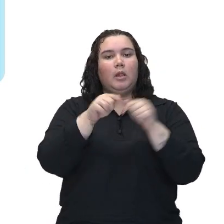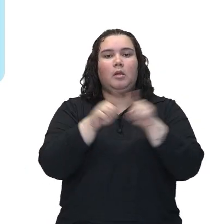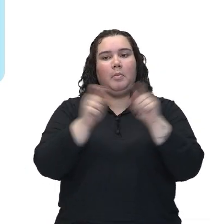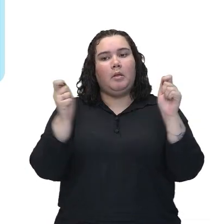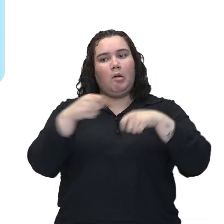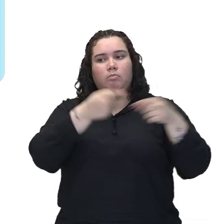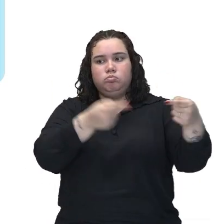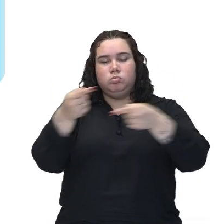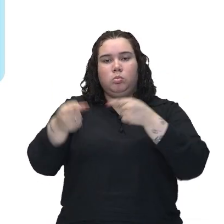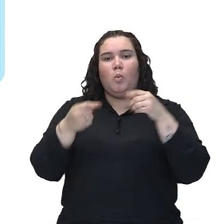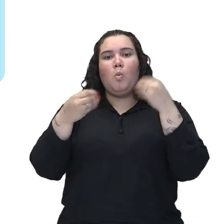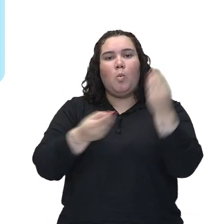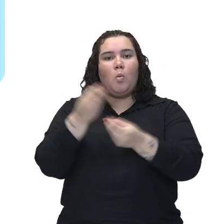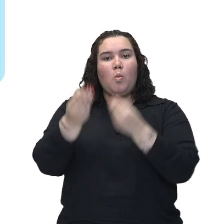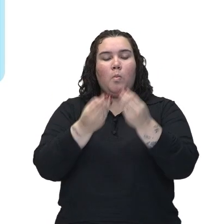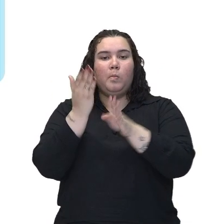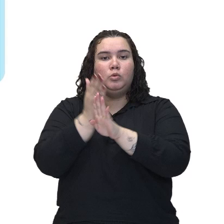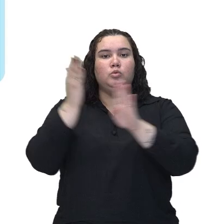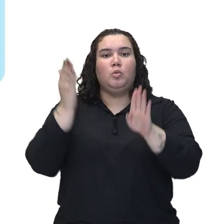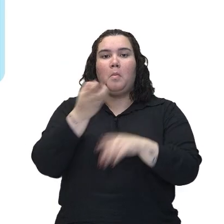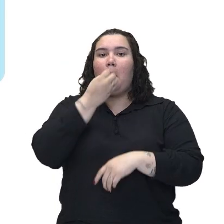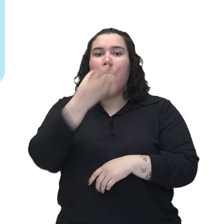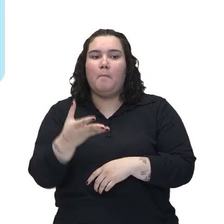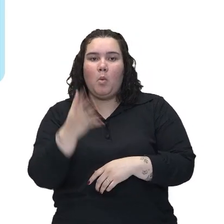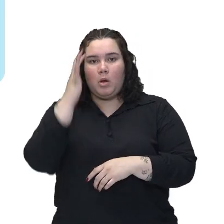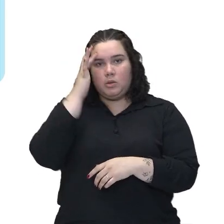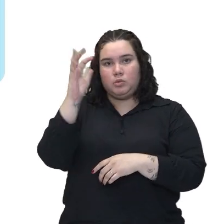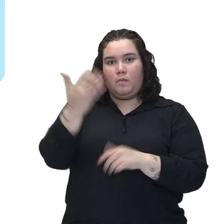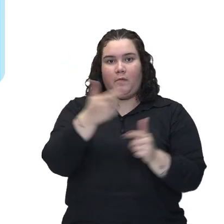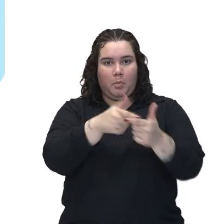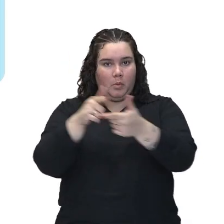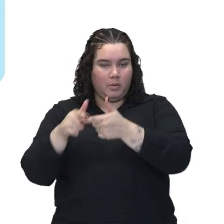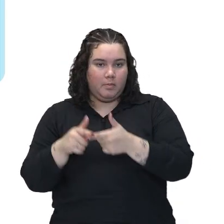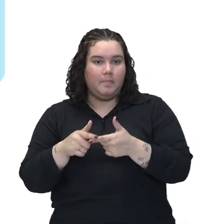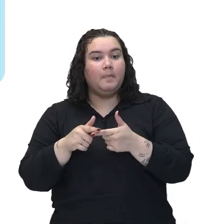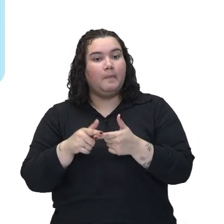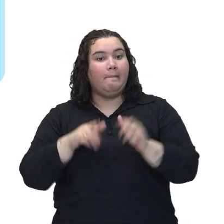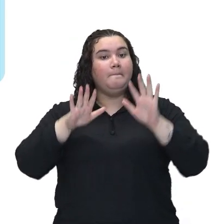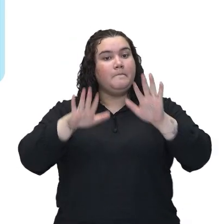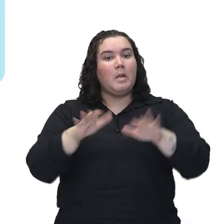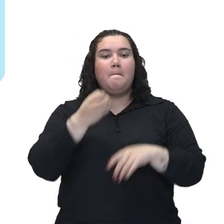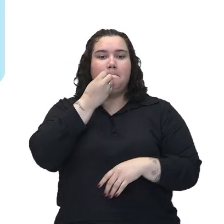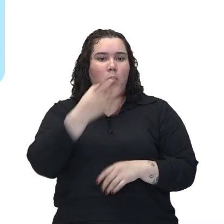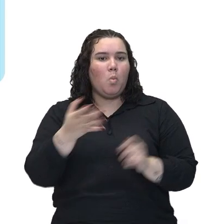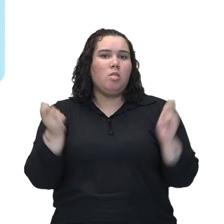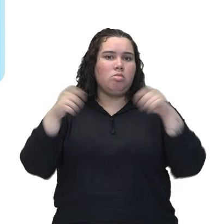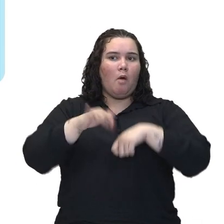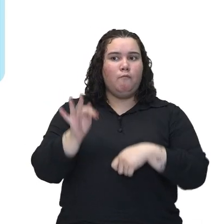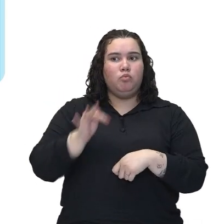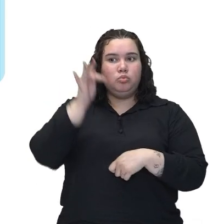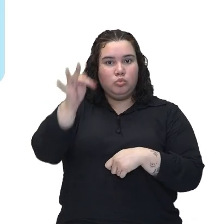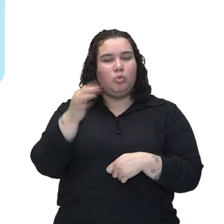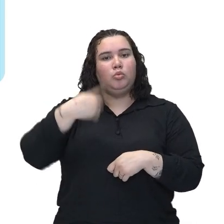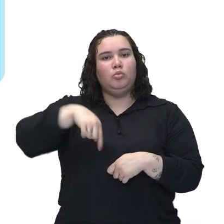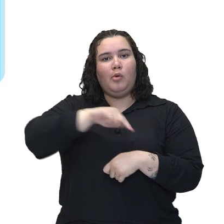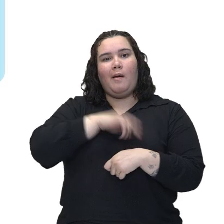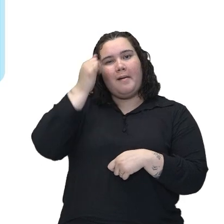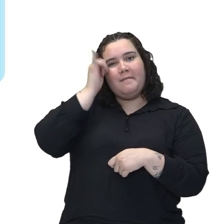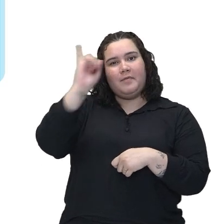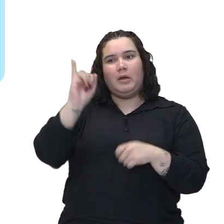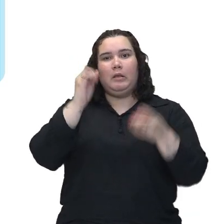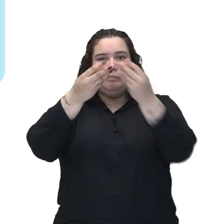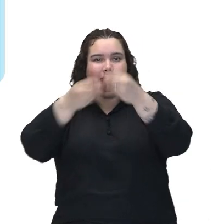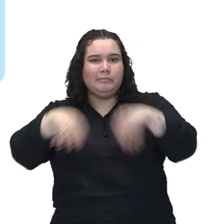para eles. A boa notícia no meio disso tudo é que ainda dá tempo de mudar o rumo dessa história de destruição ambiental, mas tem que ser